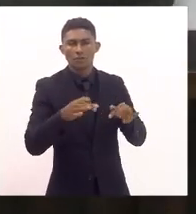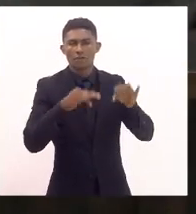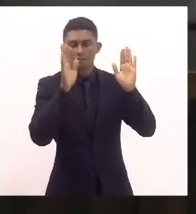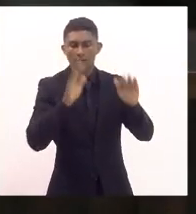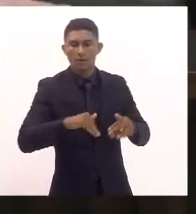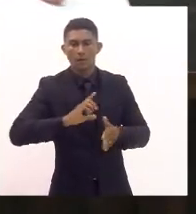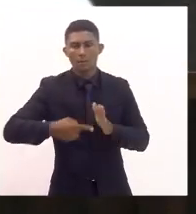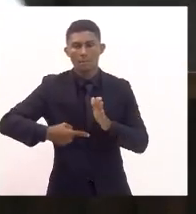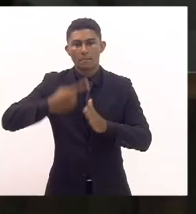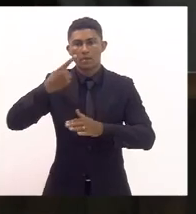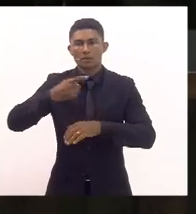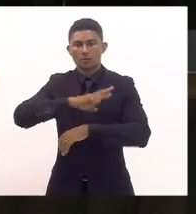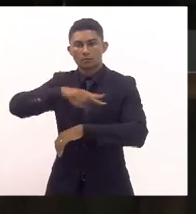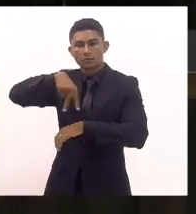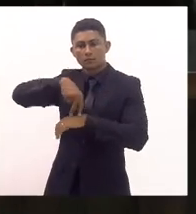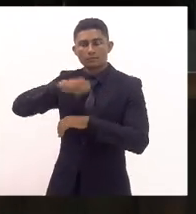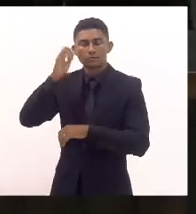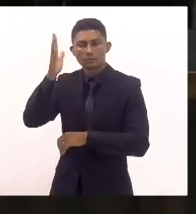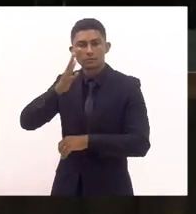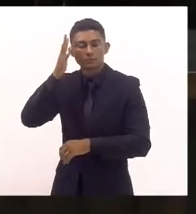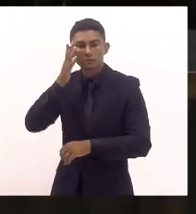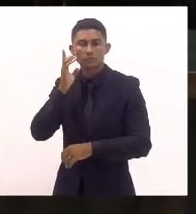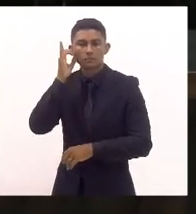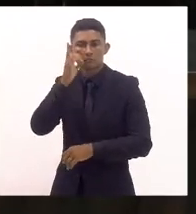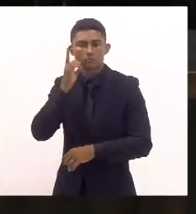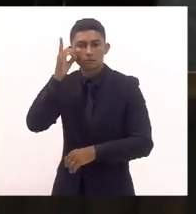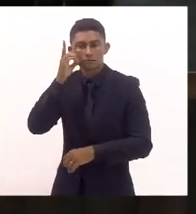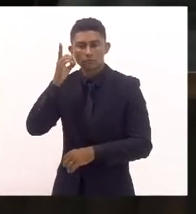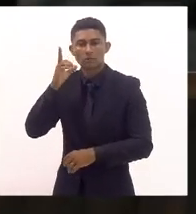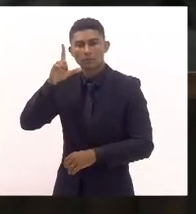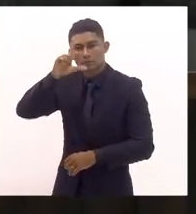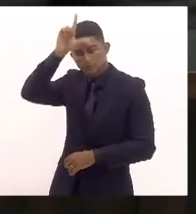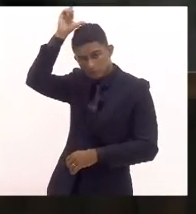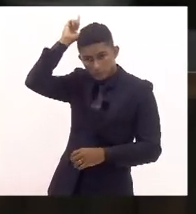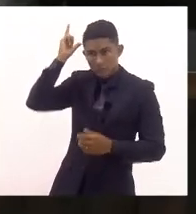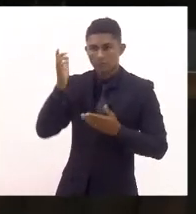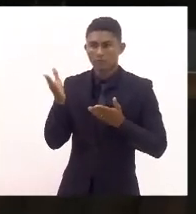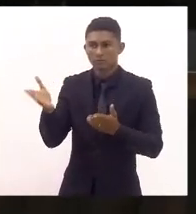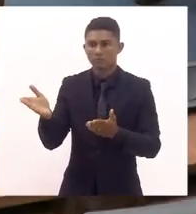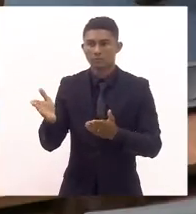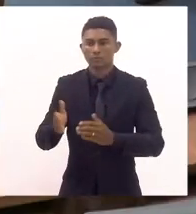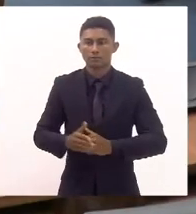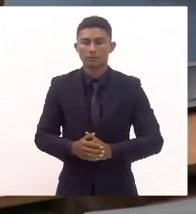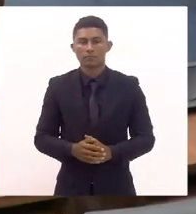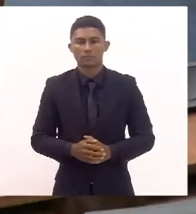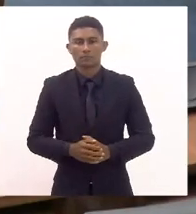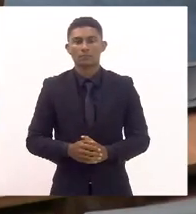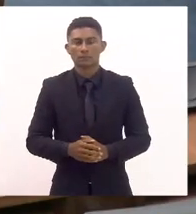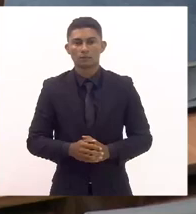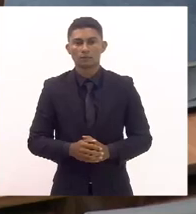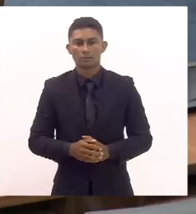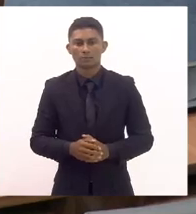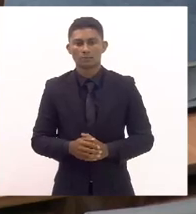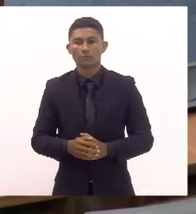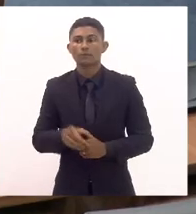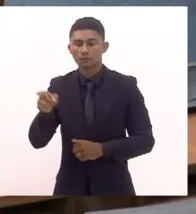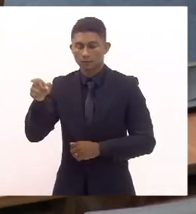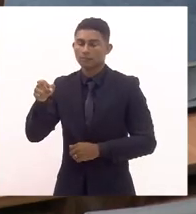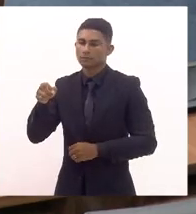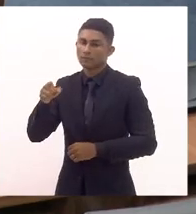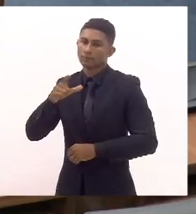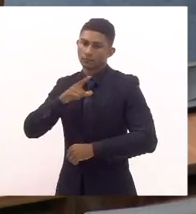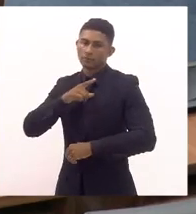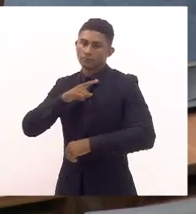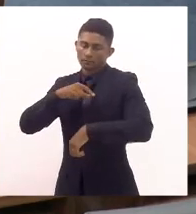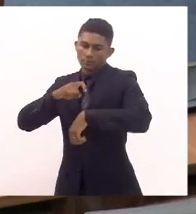primeiro orador inscrito Nobre Deputado Luiz Paulo a vossa excelência' dispõe de